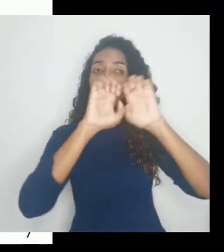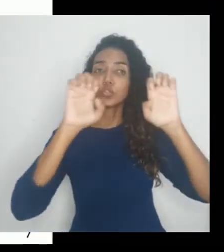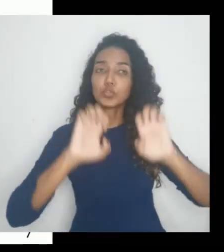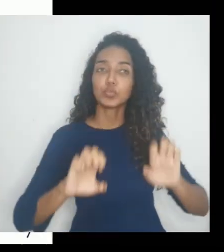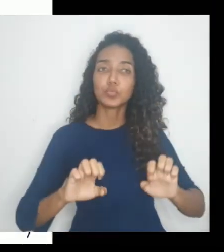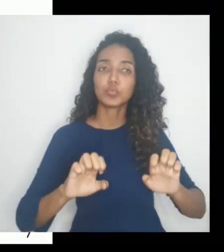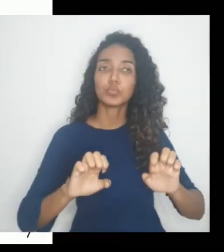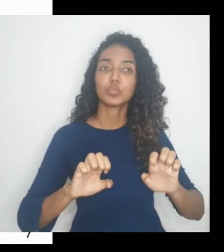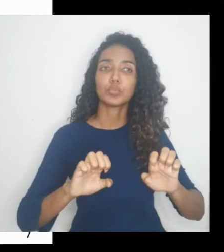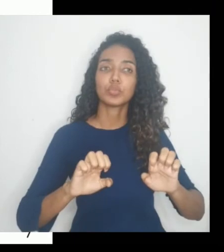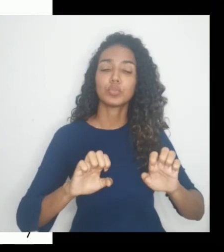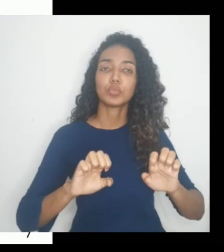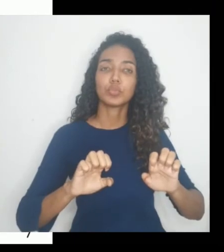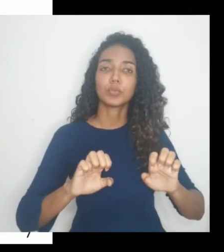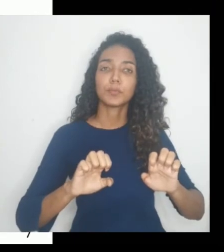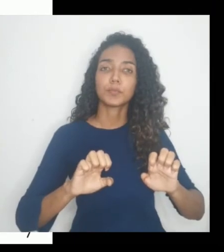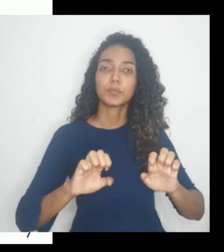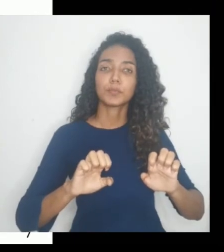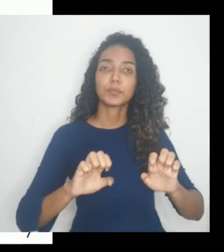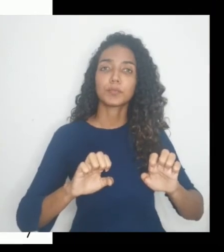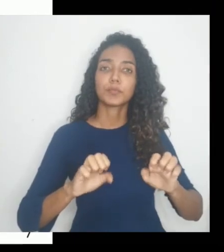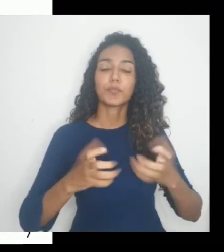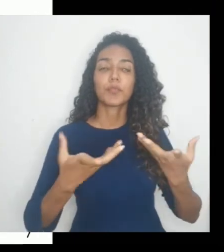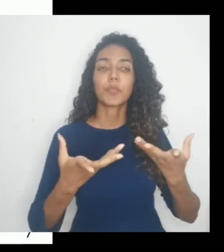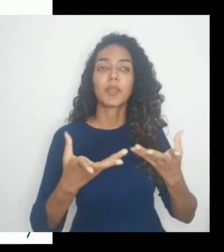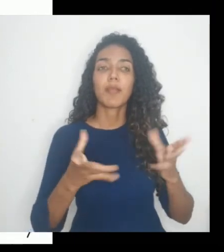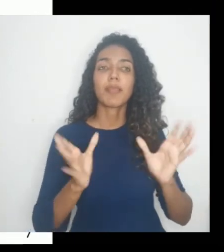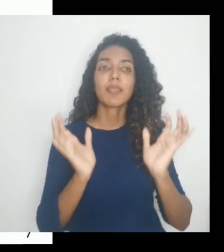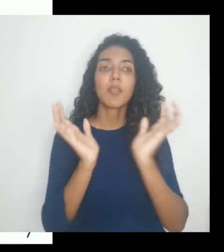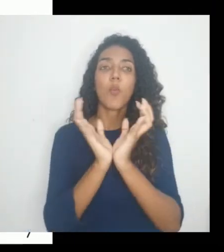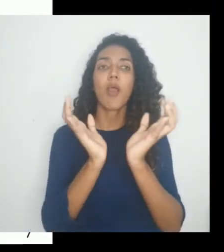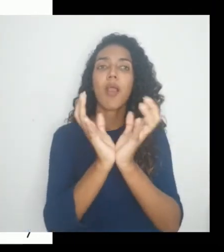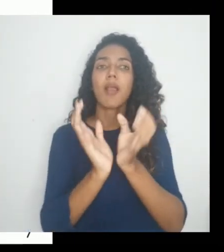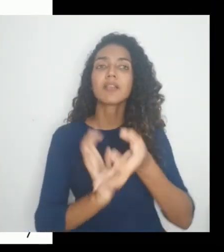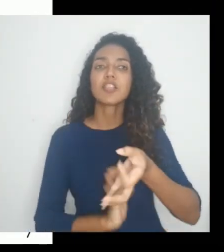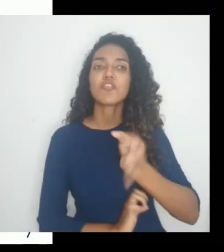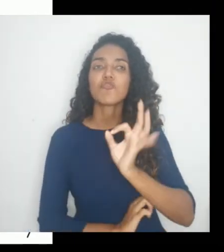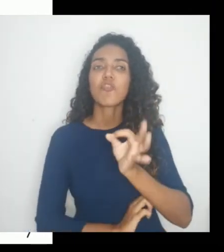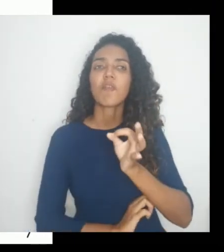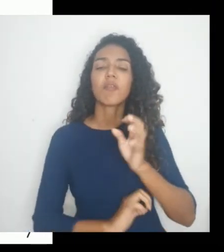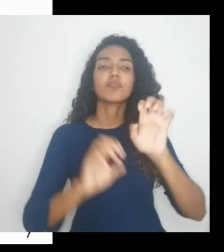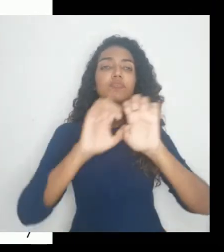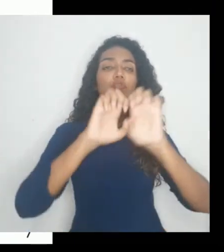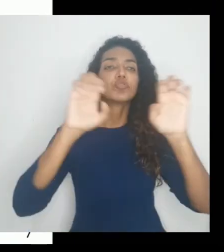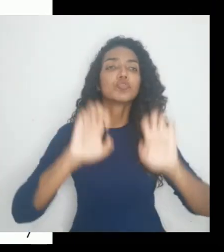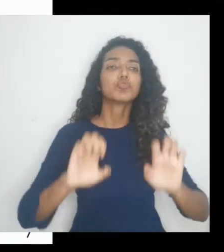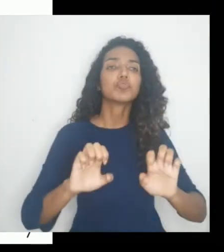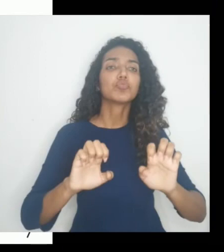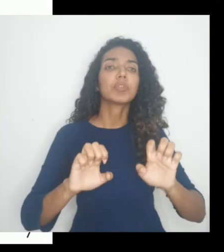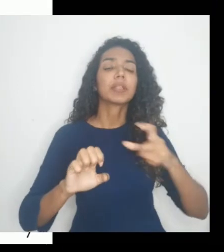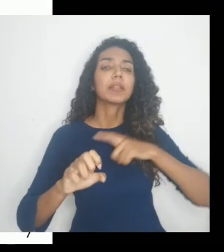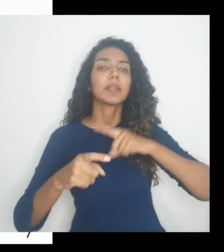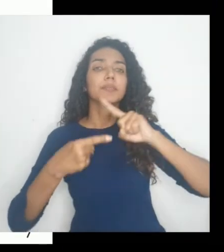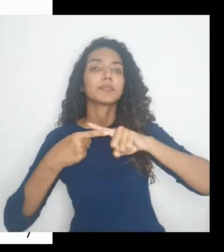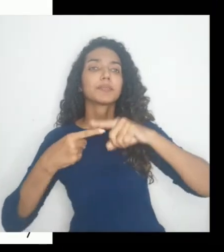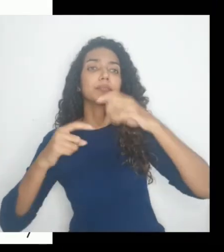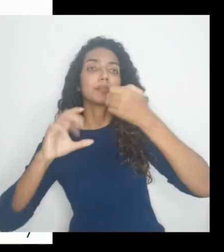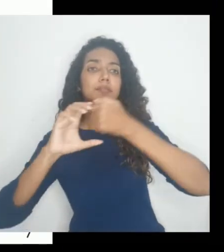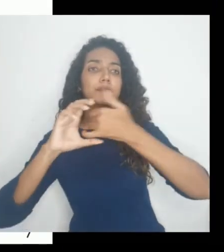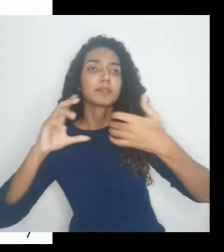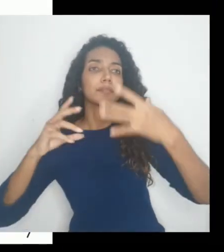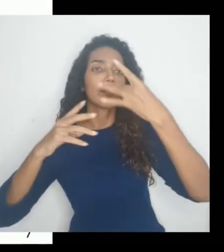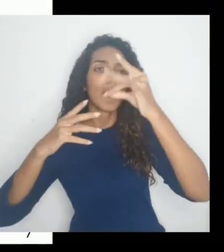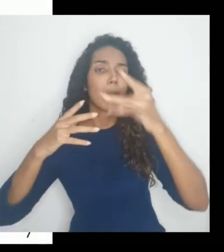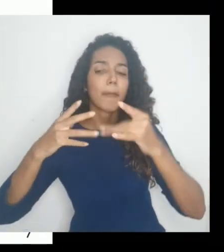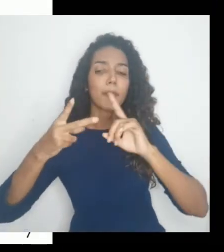de uma classe em Java, a estrutura de uma classe em Java tem atributos, métodos,